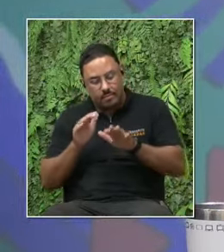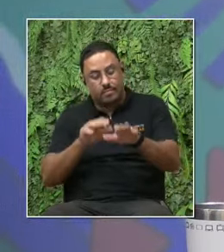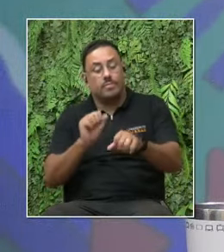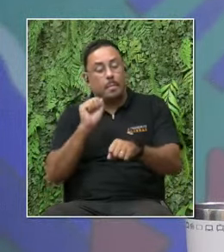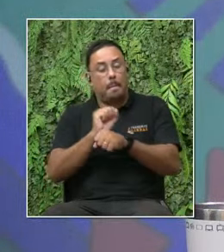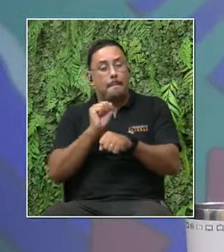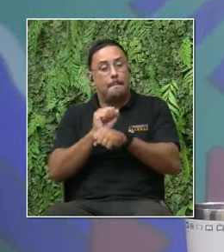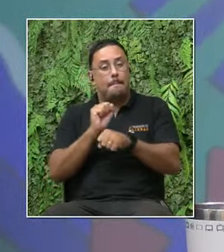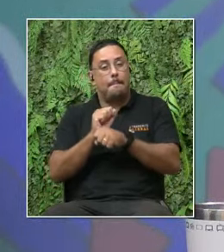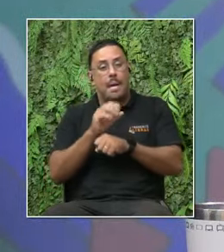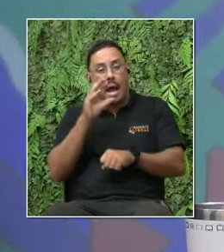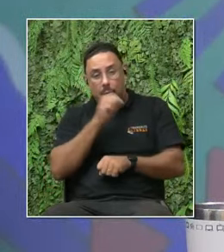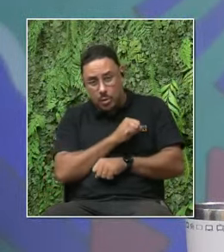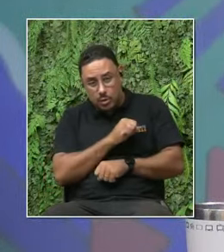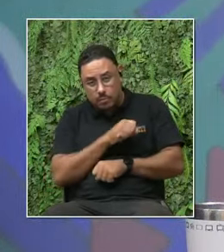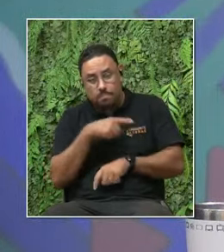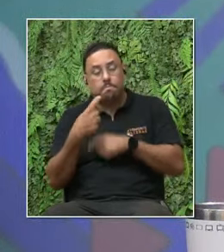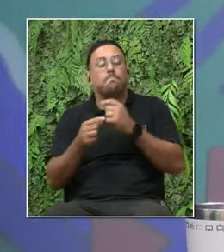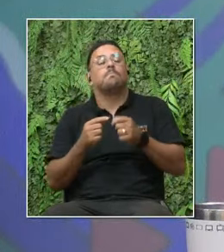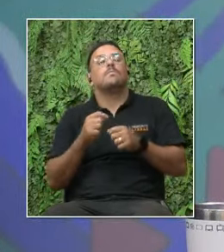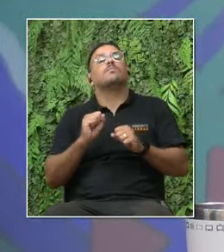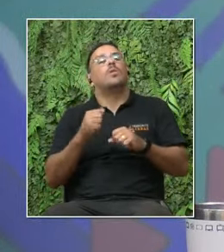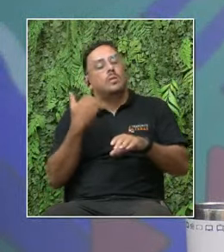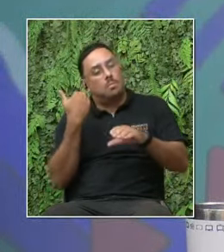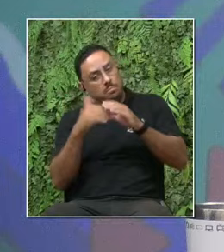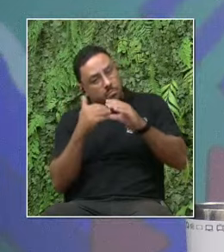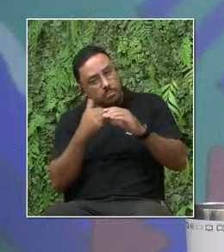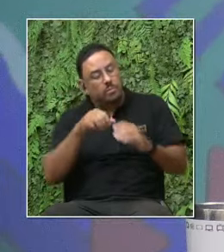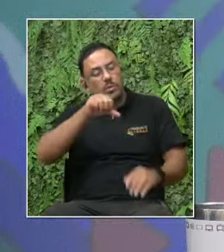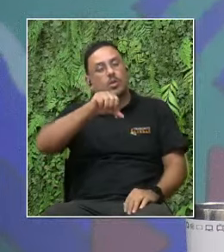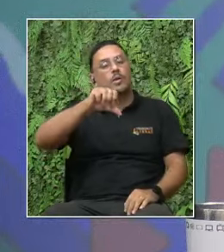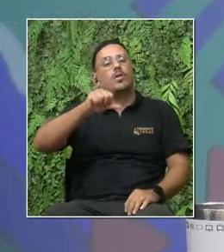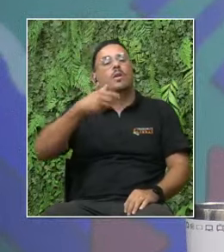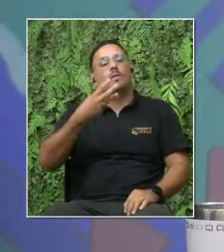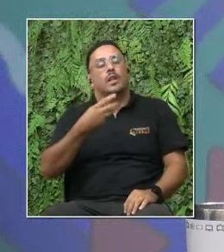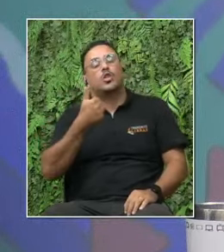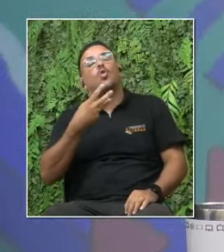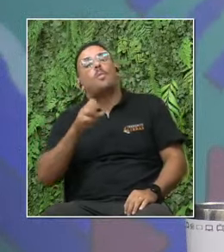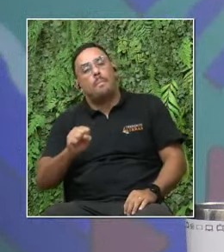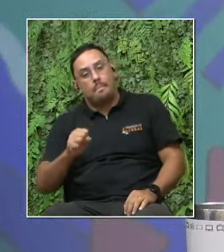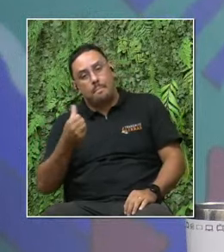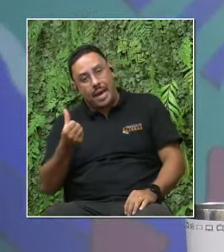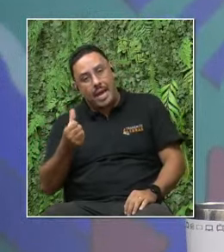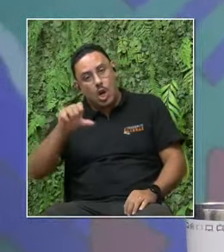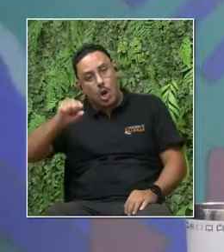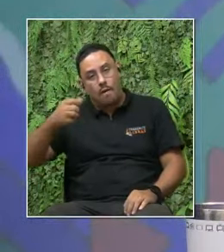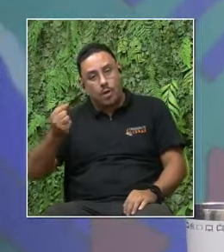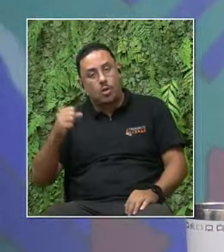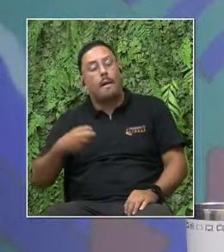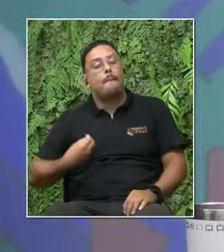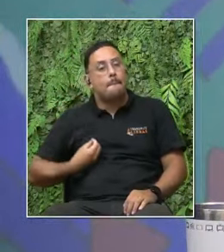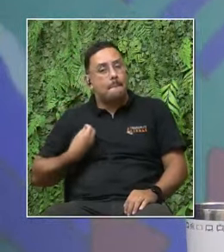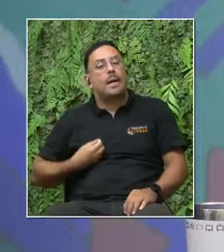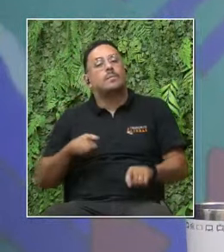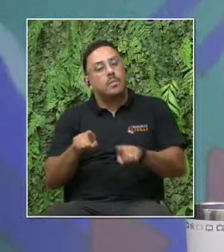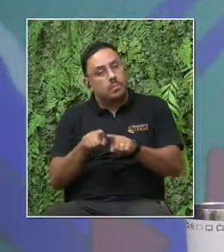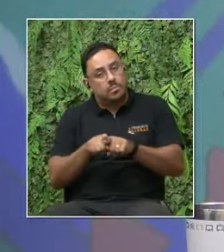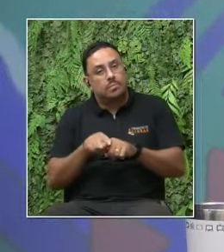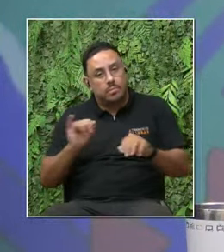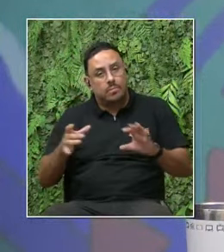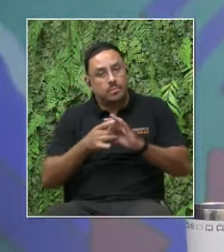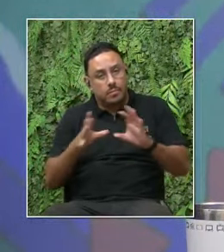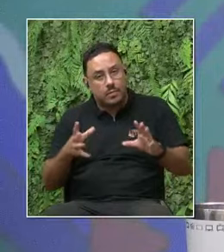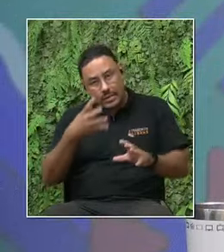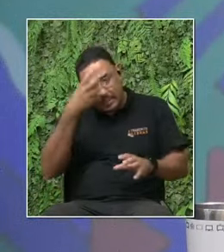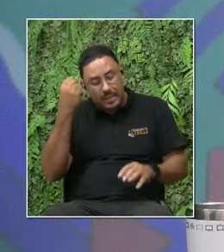intervalo é muito rapidinho e você pode mandar sua mensagem 99 31698 98 e também participar da nossa transmissão se acha que a gente